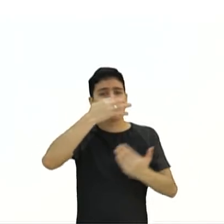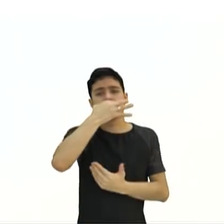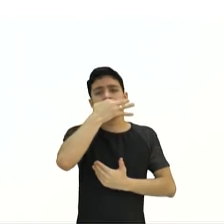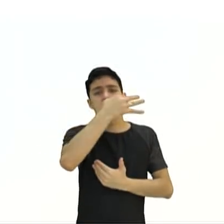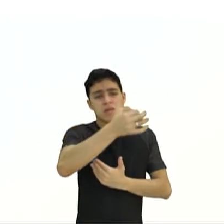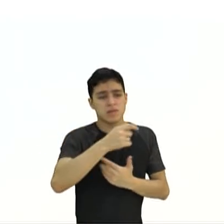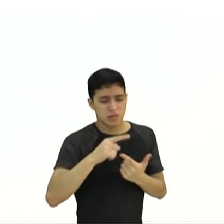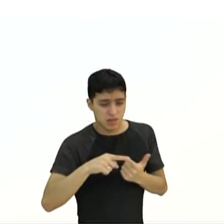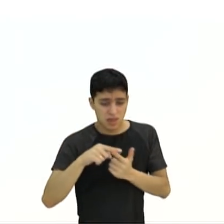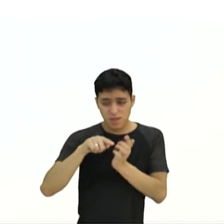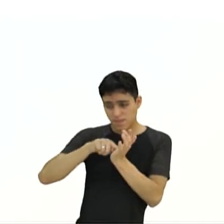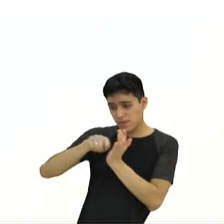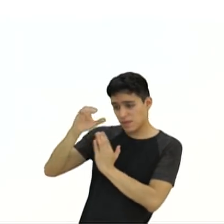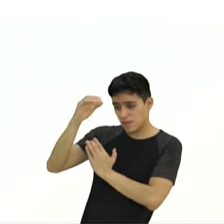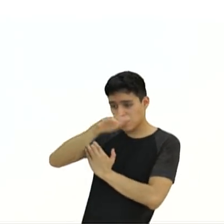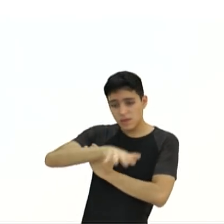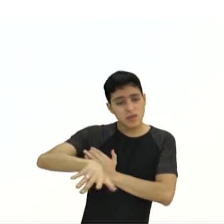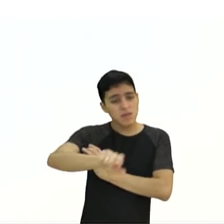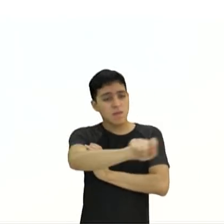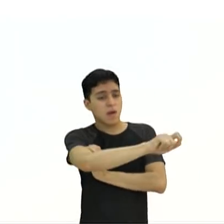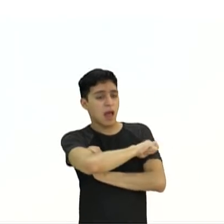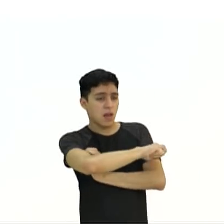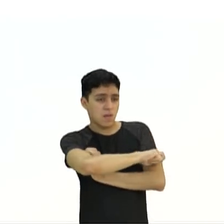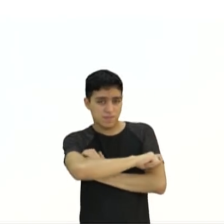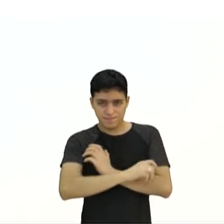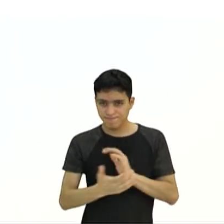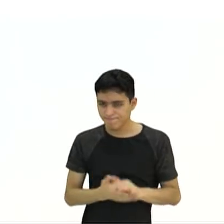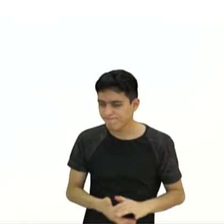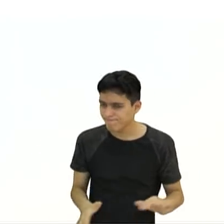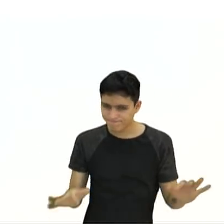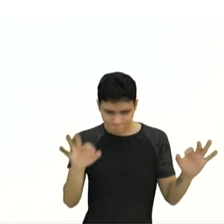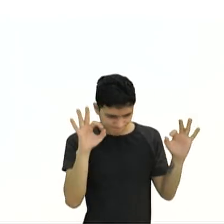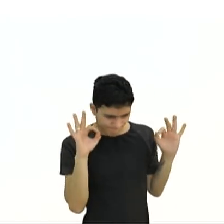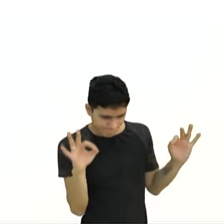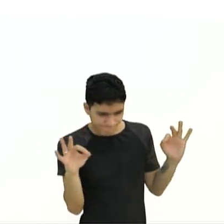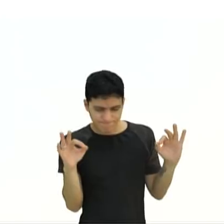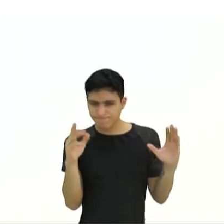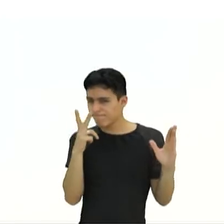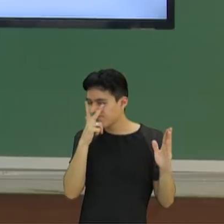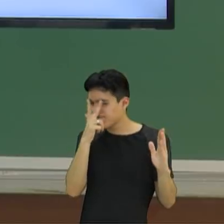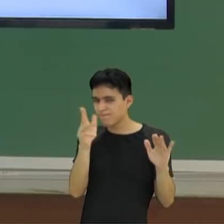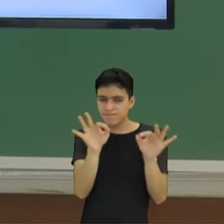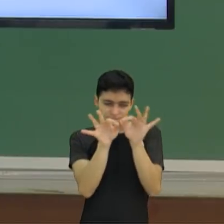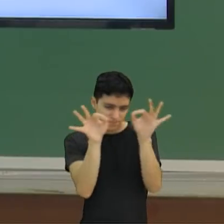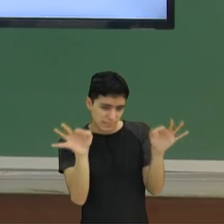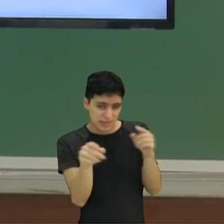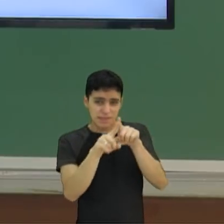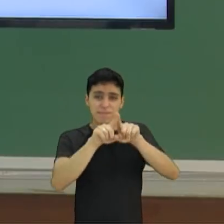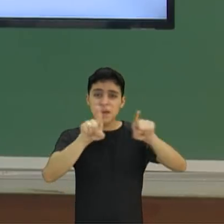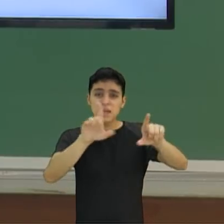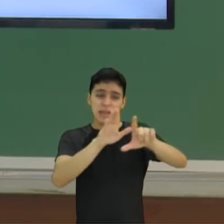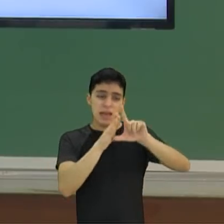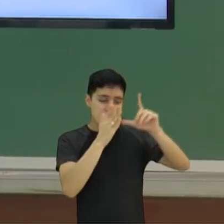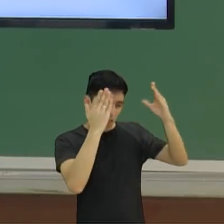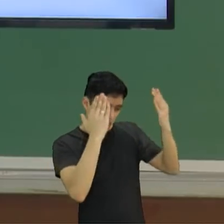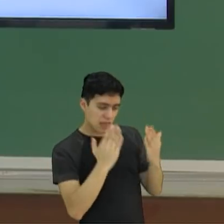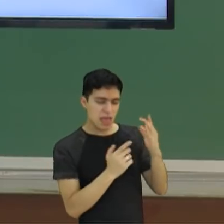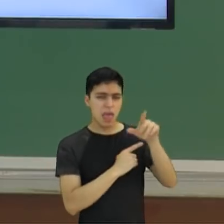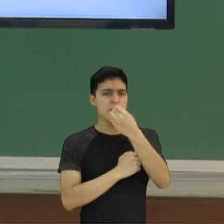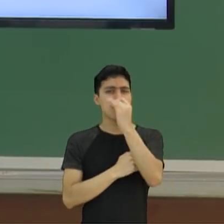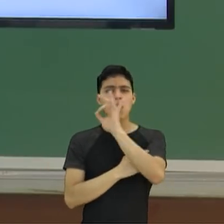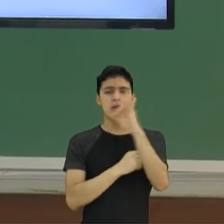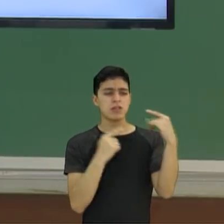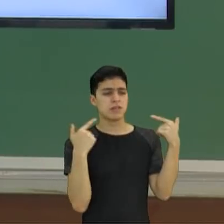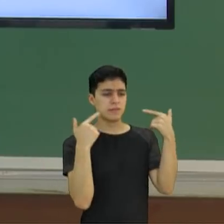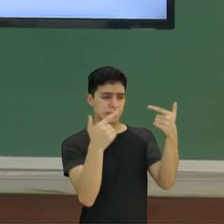e a pesquisa científica aos estudantes. Isso mesmo, parece tão simples, mas se nós analisarmos, é uma ótima